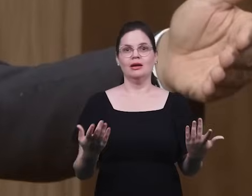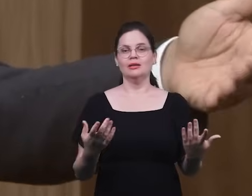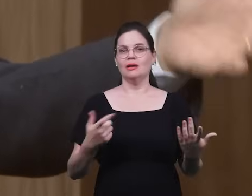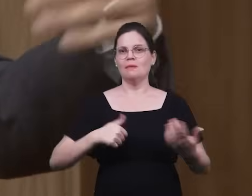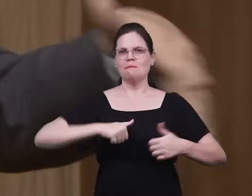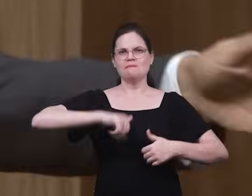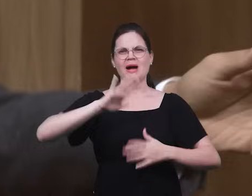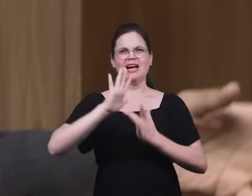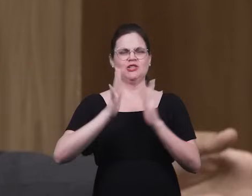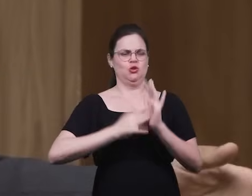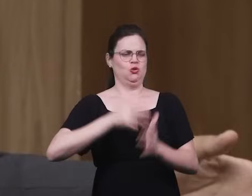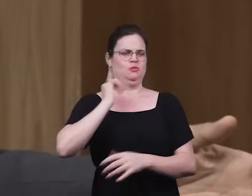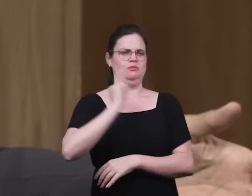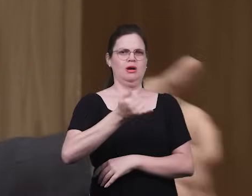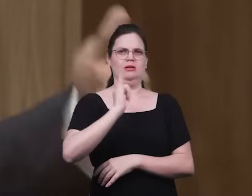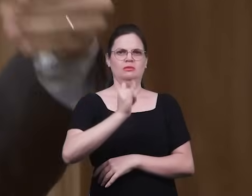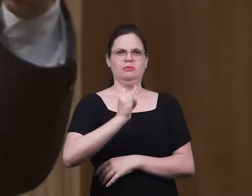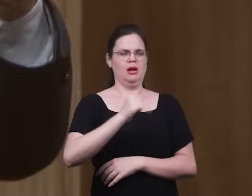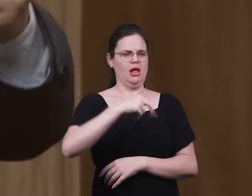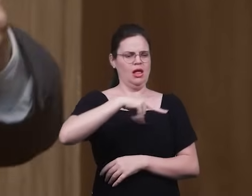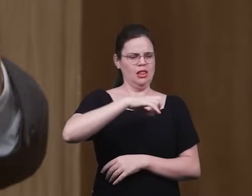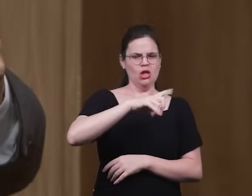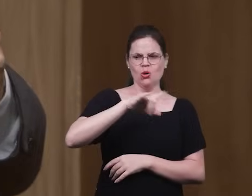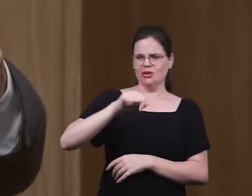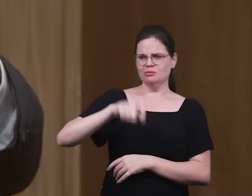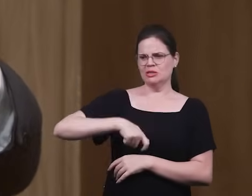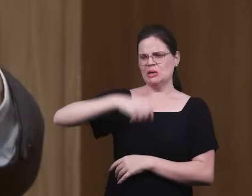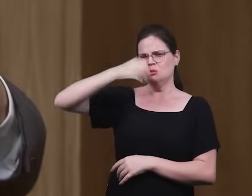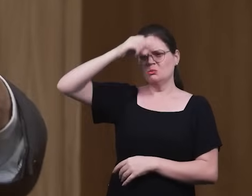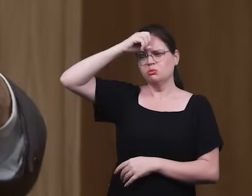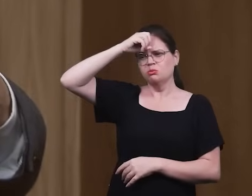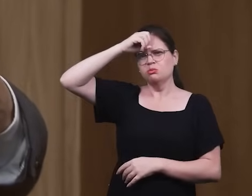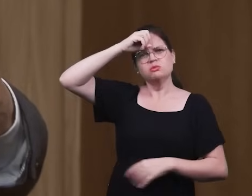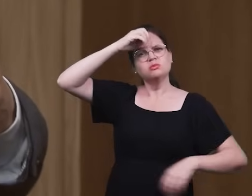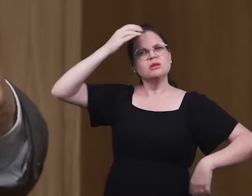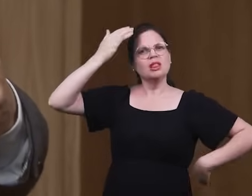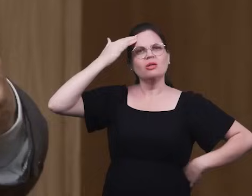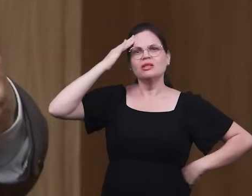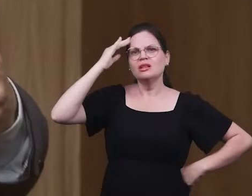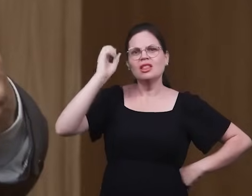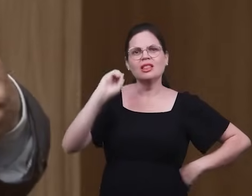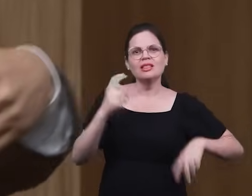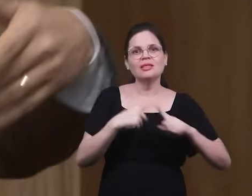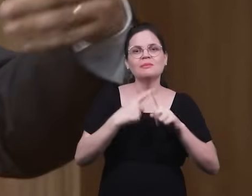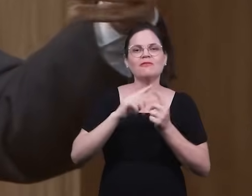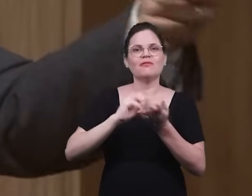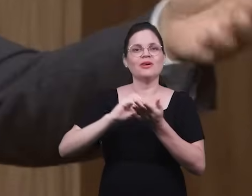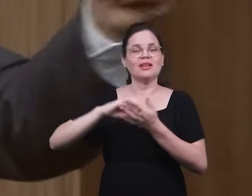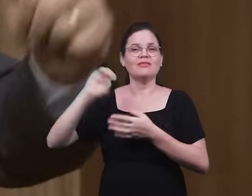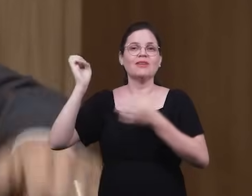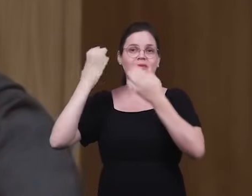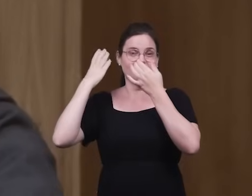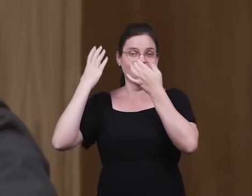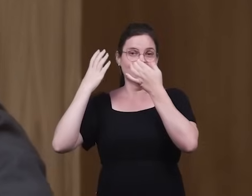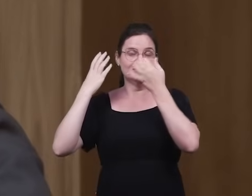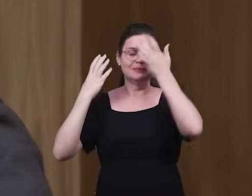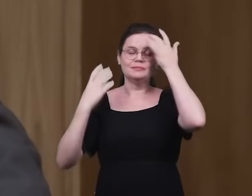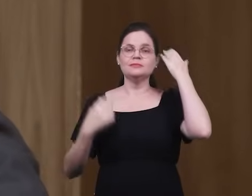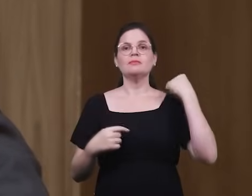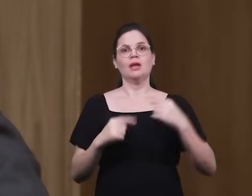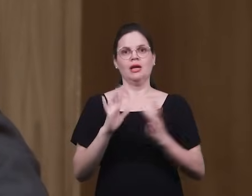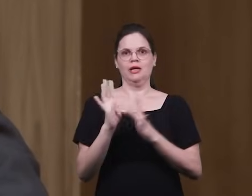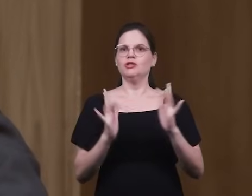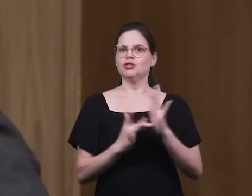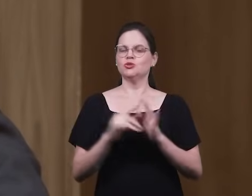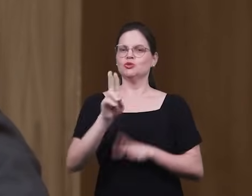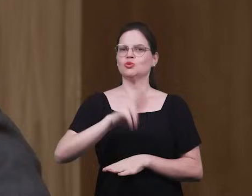Jesus falava menos Nicodemos entendia porque ele tava na razão ele não tava na na revelação Jesus ainda usa o versículo aquele